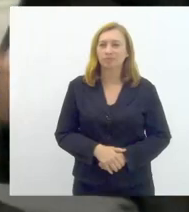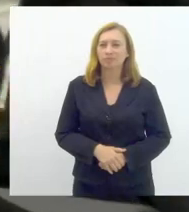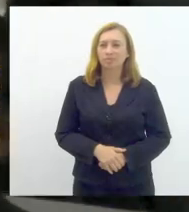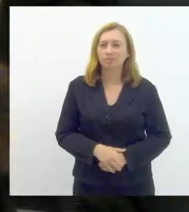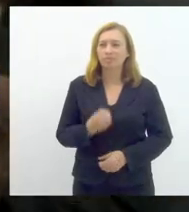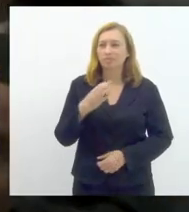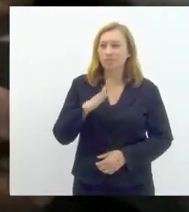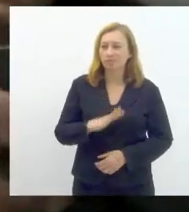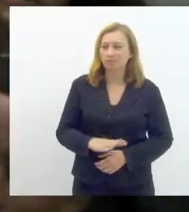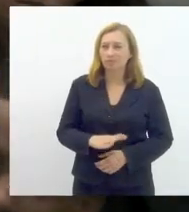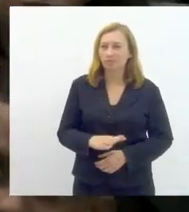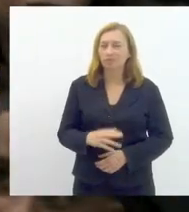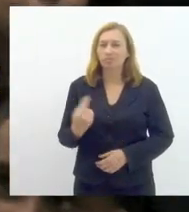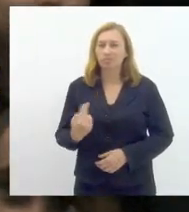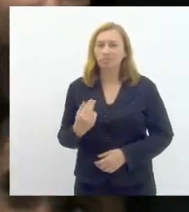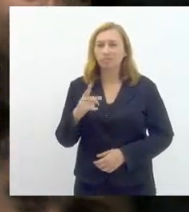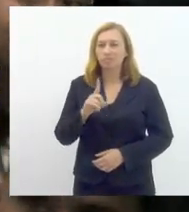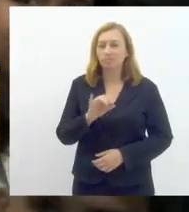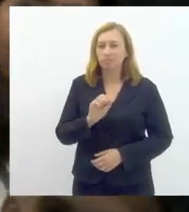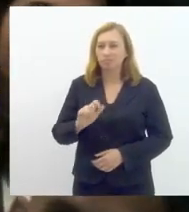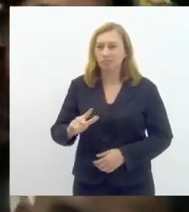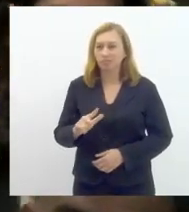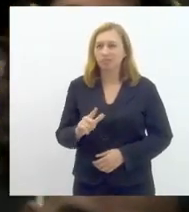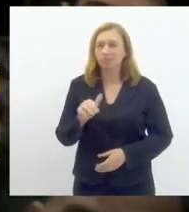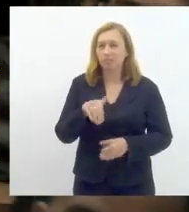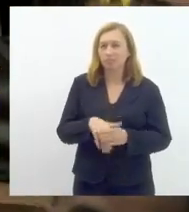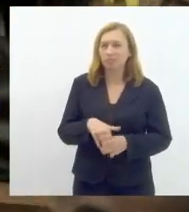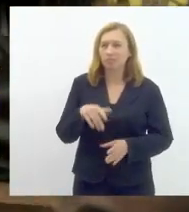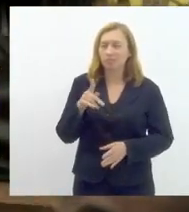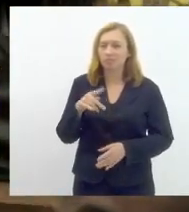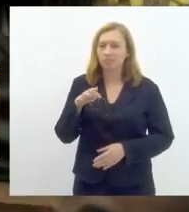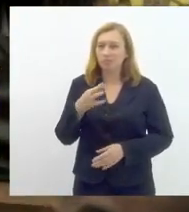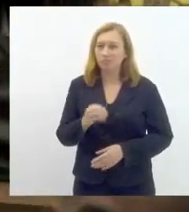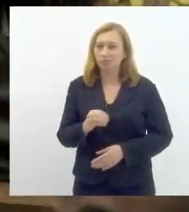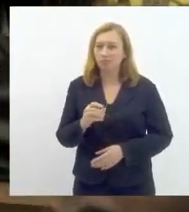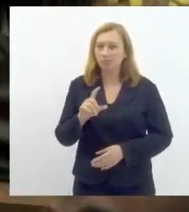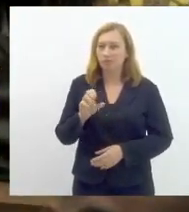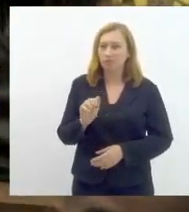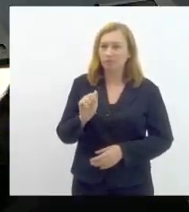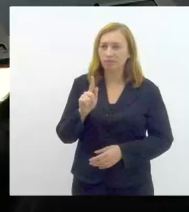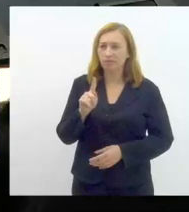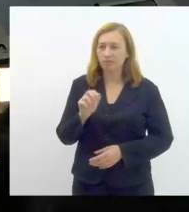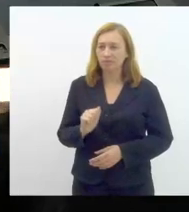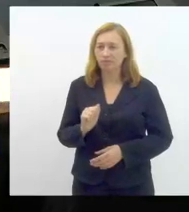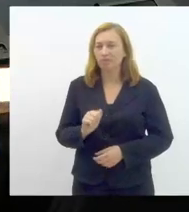Uma boa tarde, meu nome é Daniel, votarei no Pedro Henrique de Angra dos Reis.